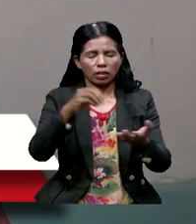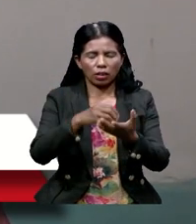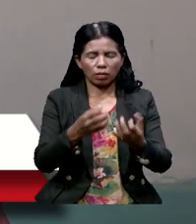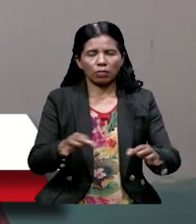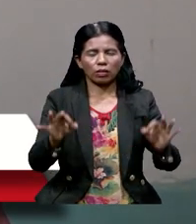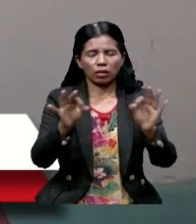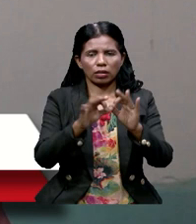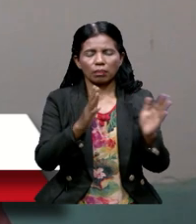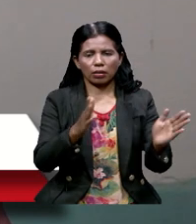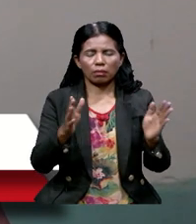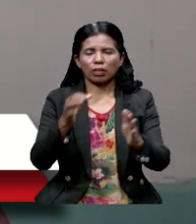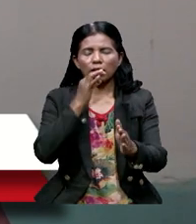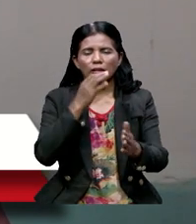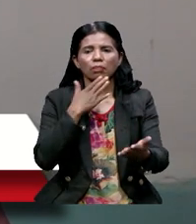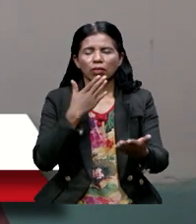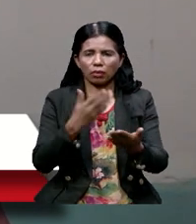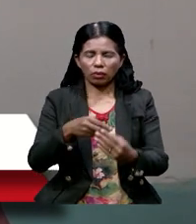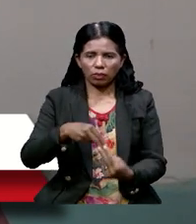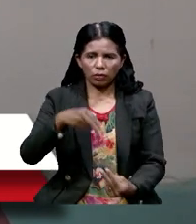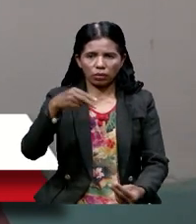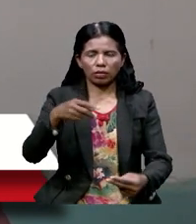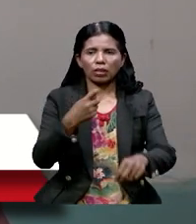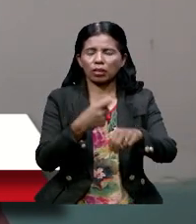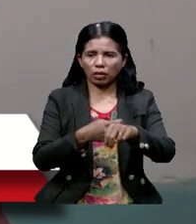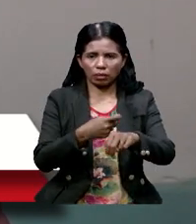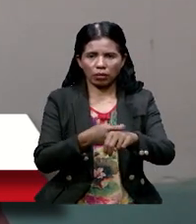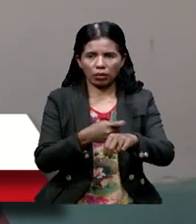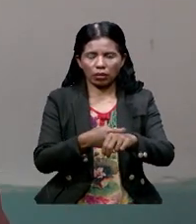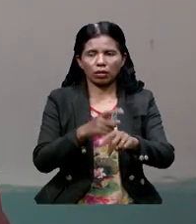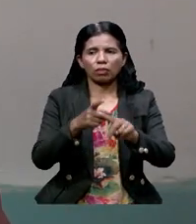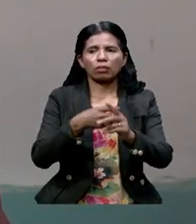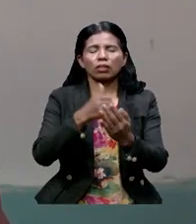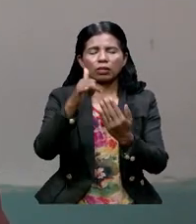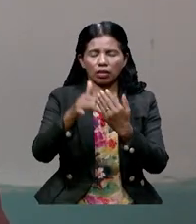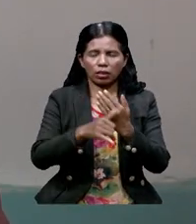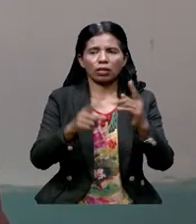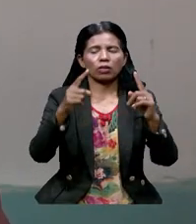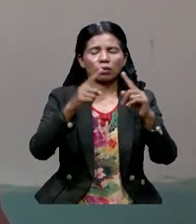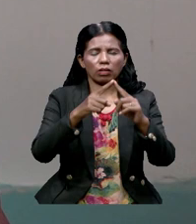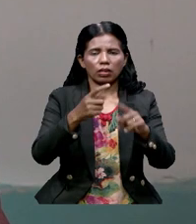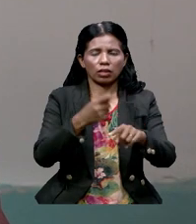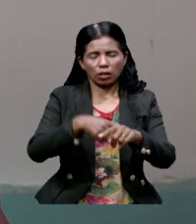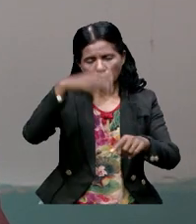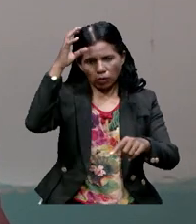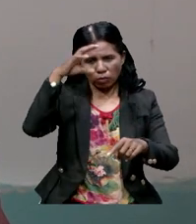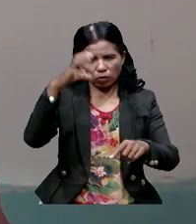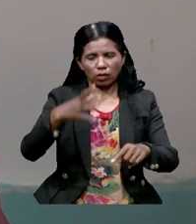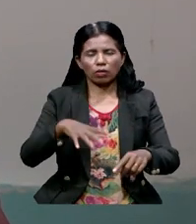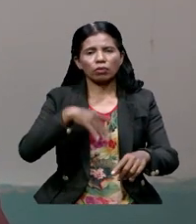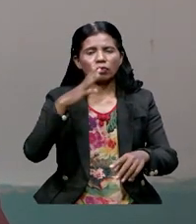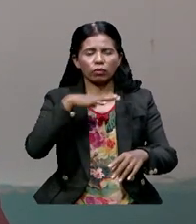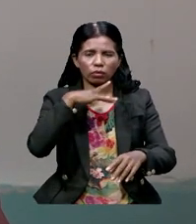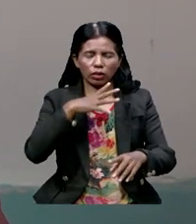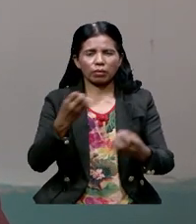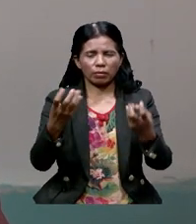ho nutritivo depois ya tempo janeiro ne mai to agora ne tempo udan rai da humbara